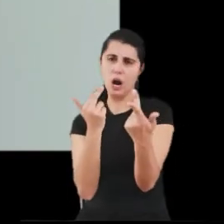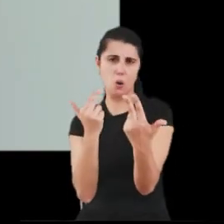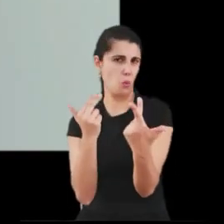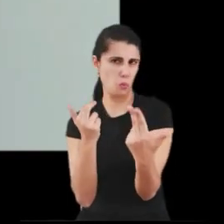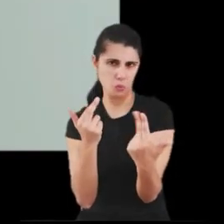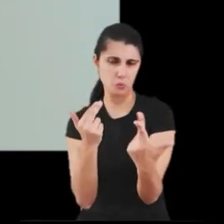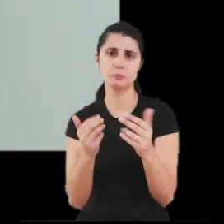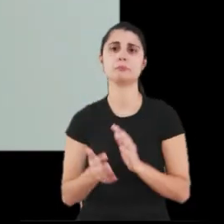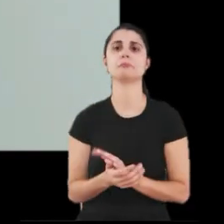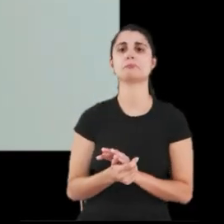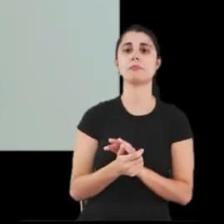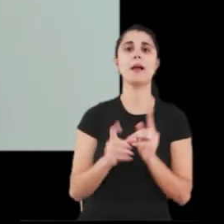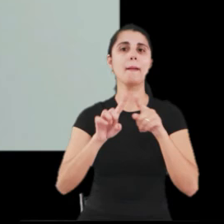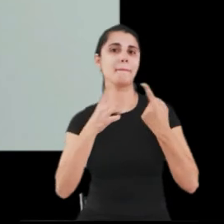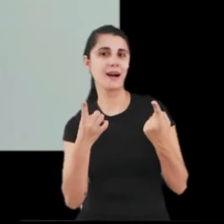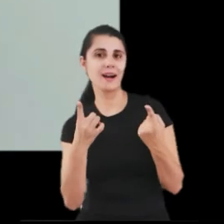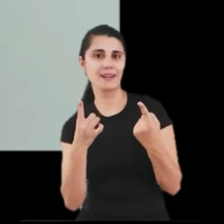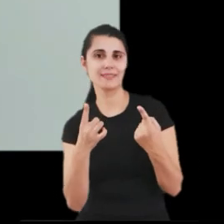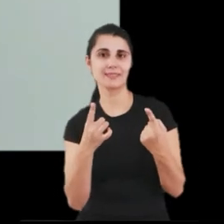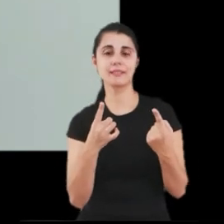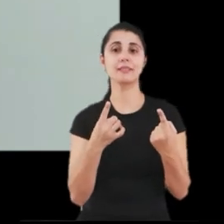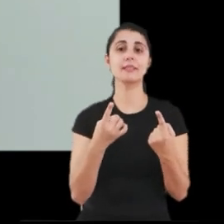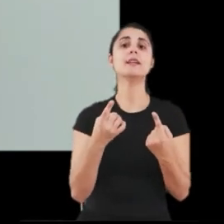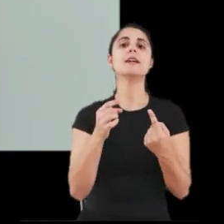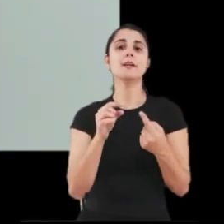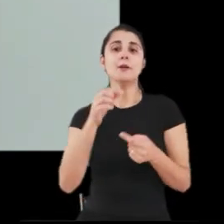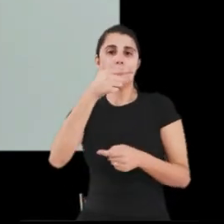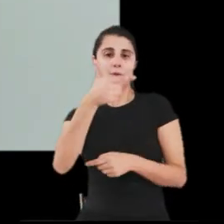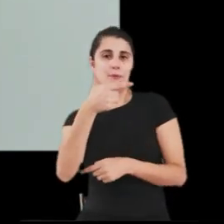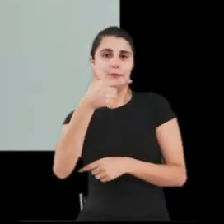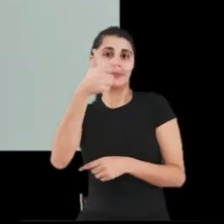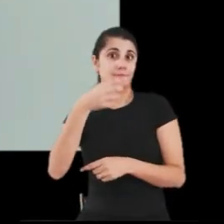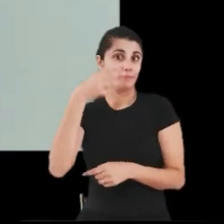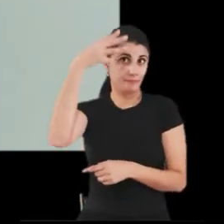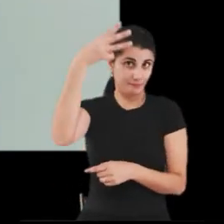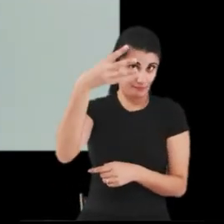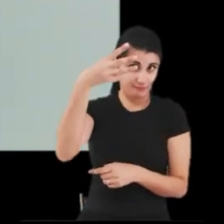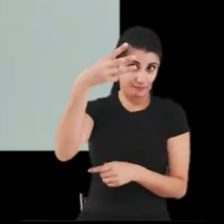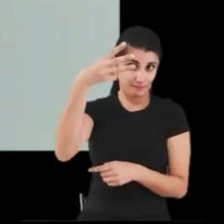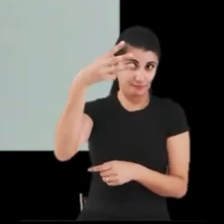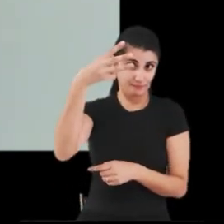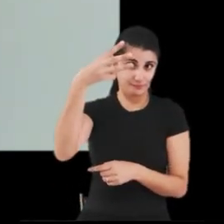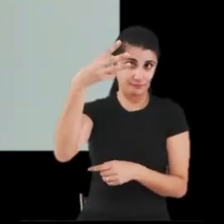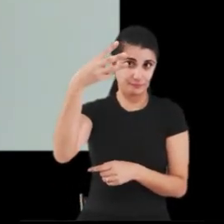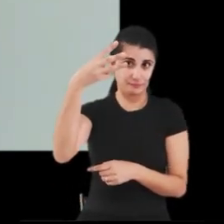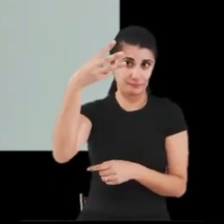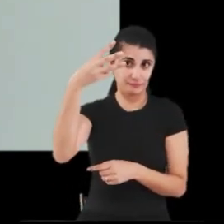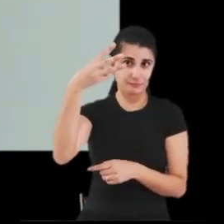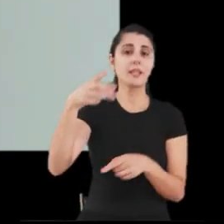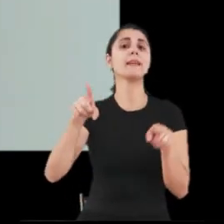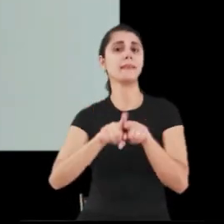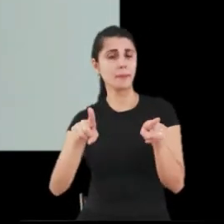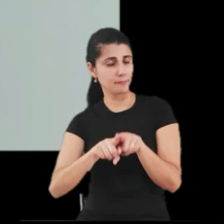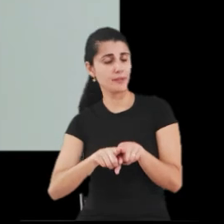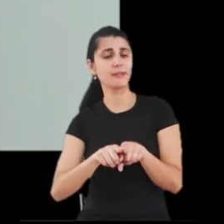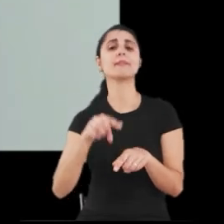iguais. Agora veja que eu vou escolher o 2 elevado ao cubo e o 3